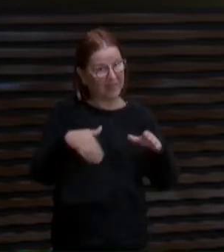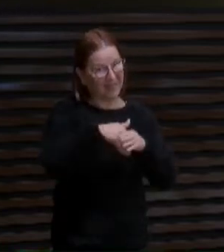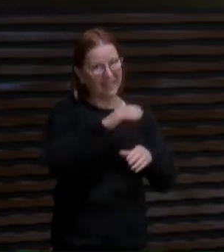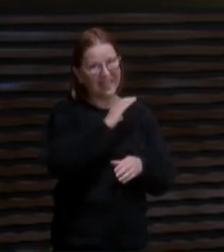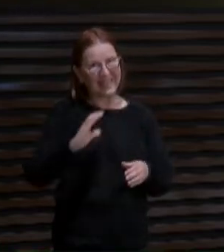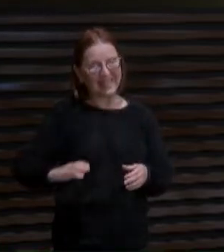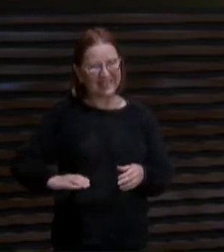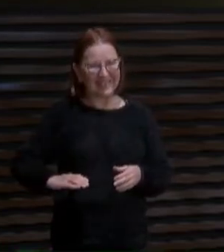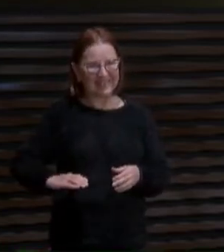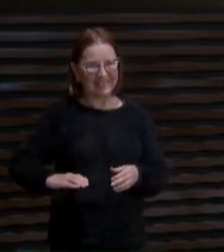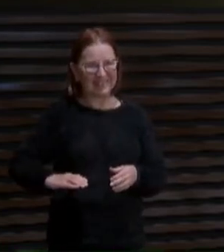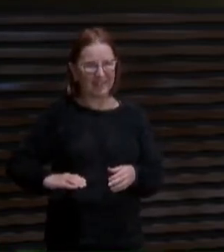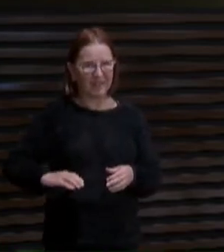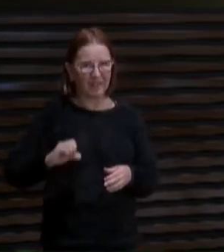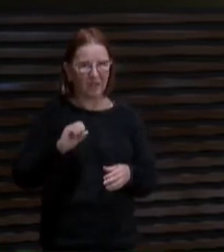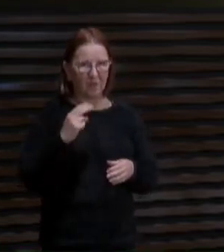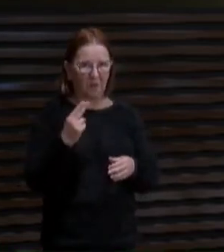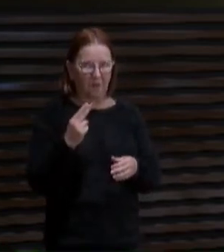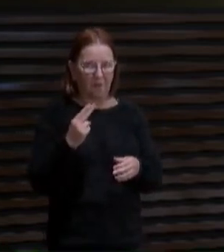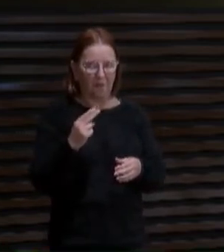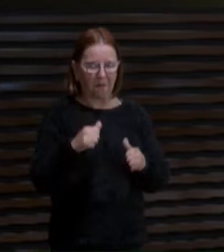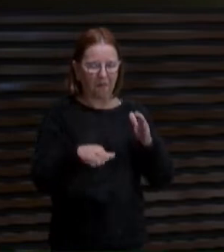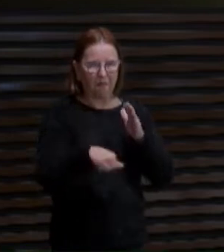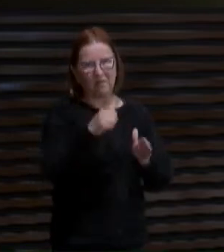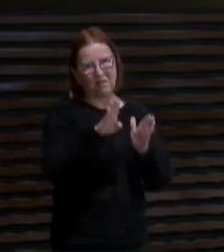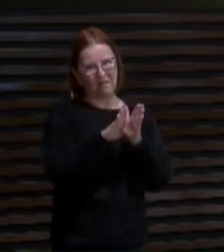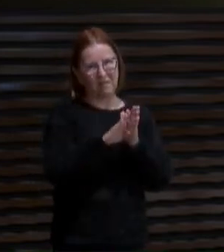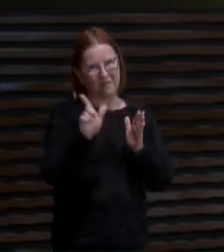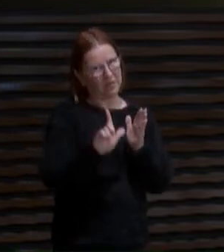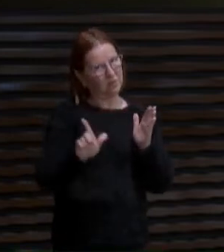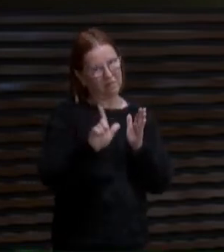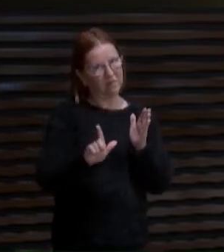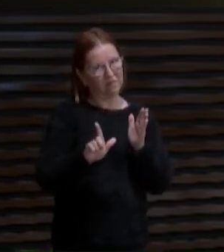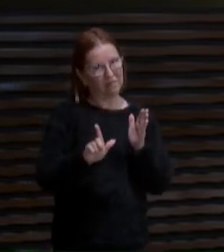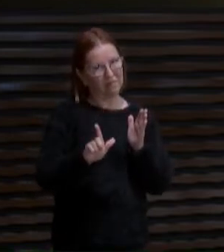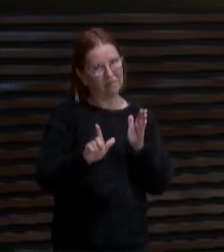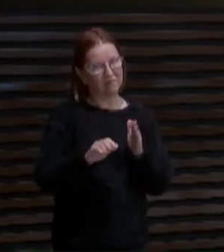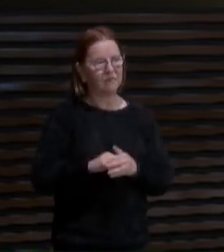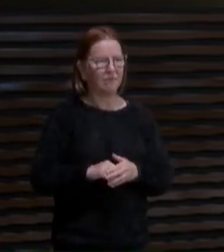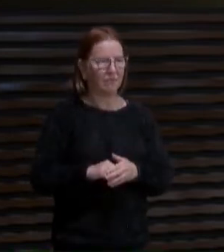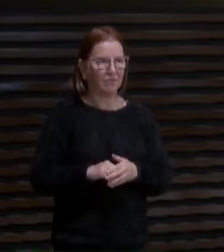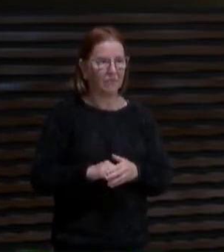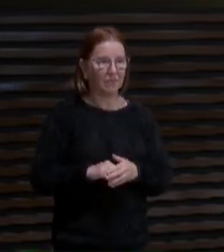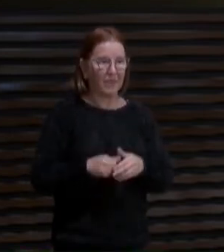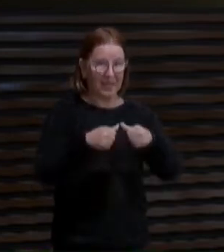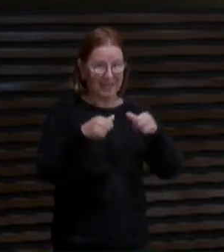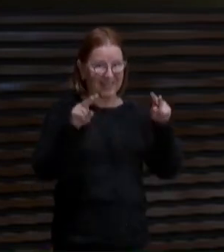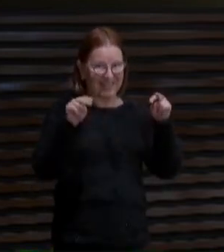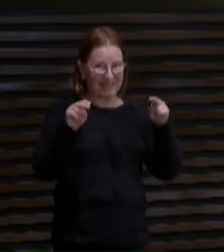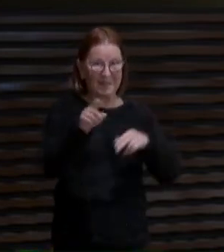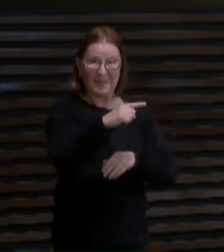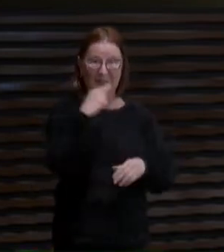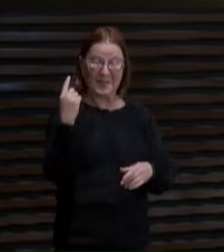Cristo ou na primeira Igreja Batista de Londrina você sabe que esse é o tema do nosso acampamento